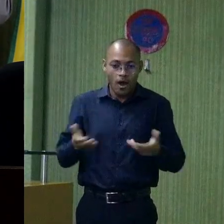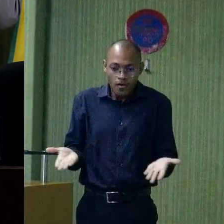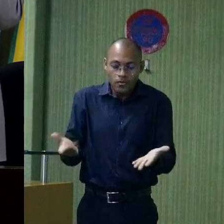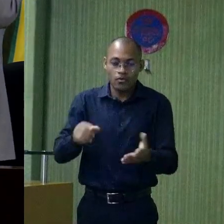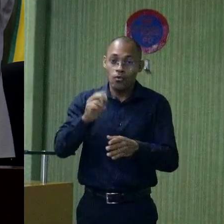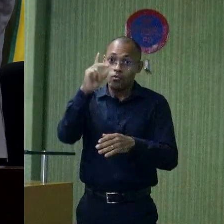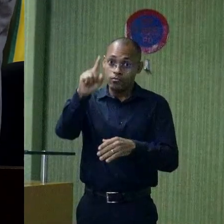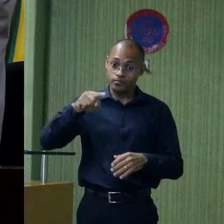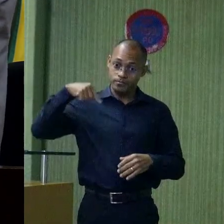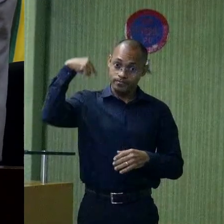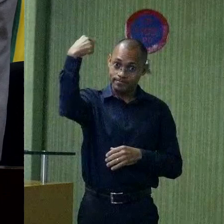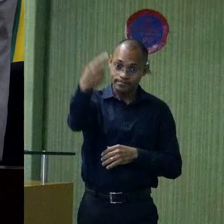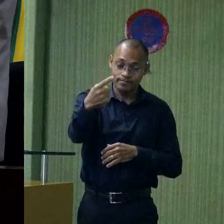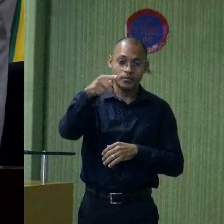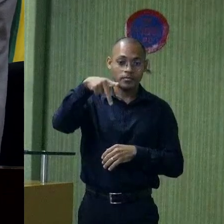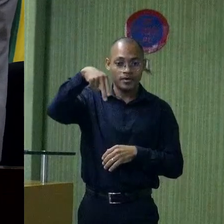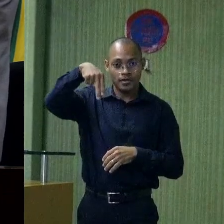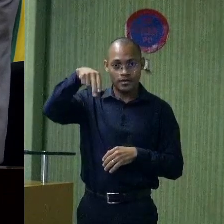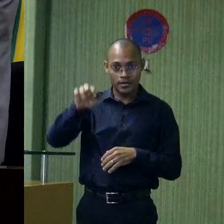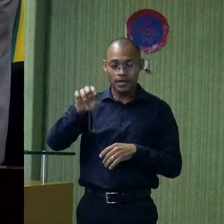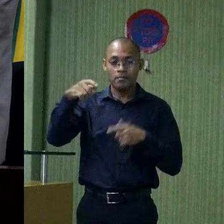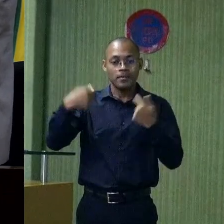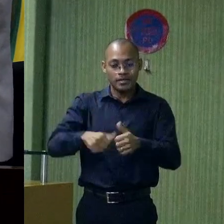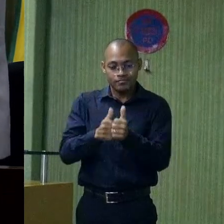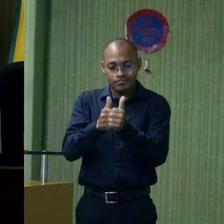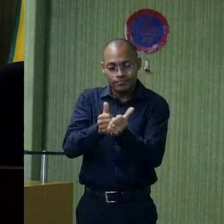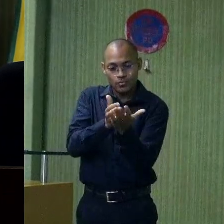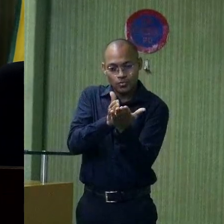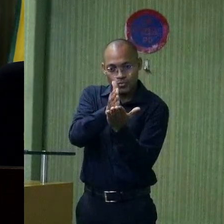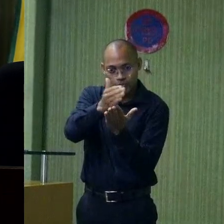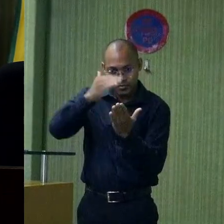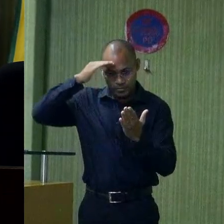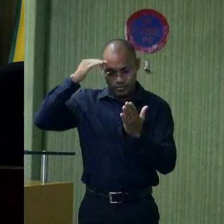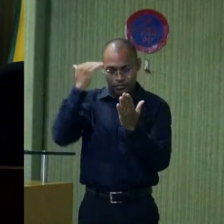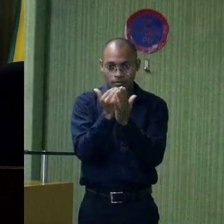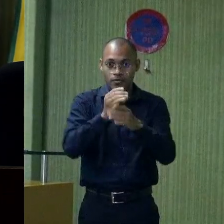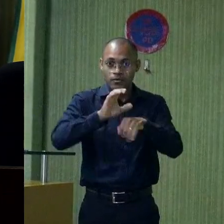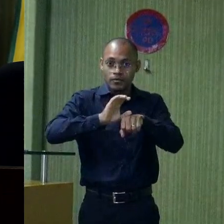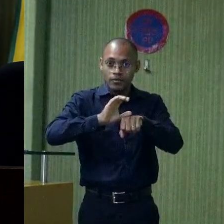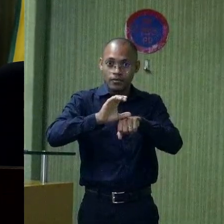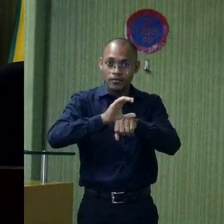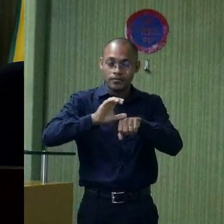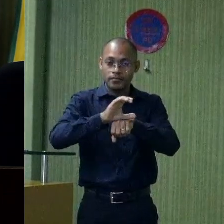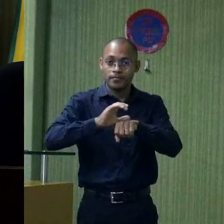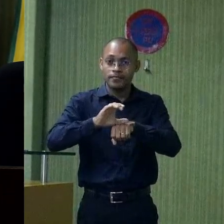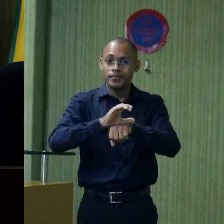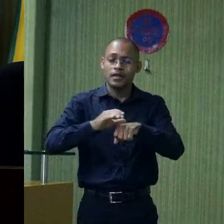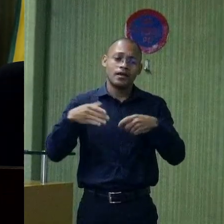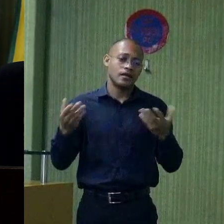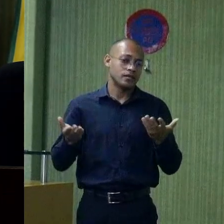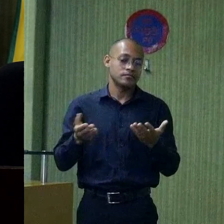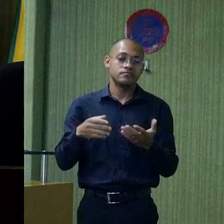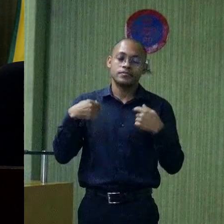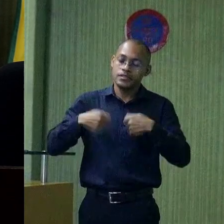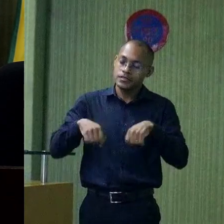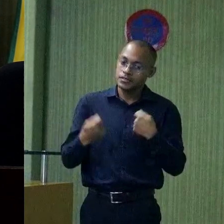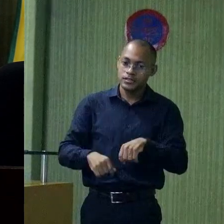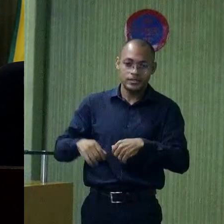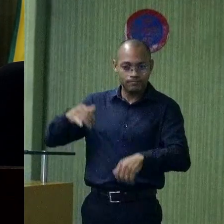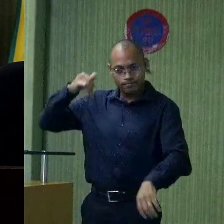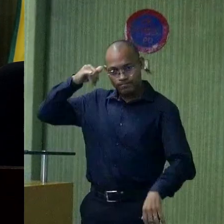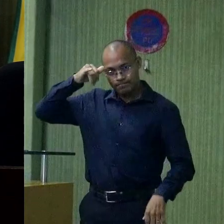pne precisam e deve seguir conforme a nossa Constituição erradicação do analfabetismo